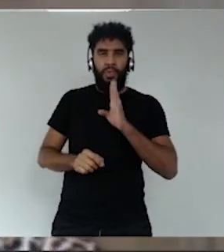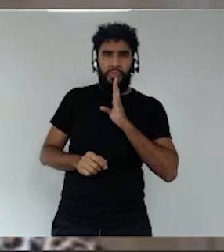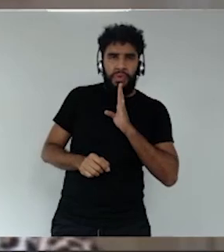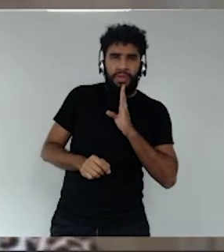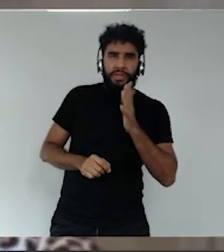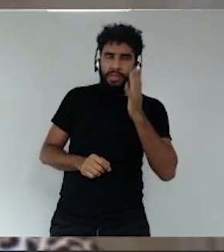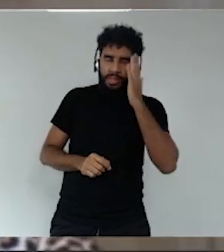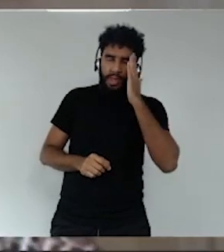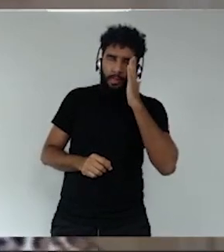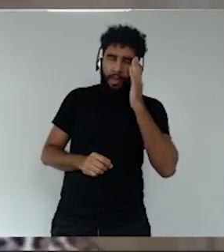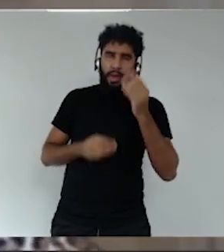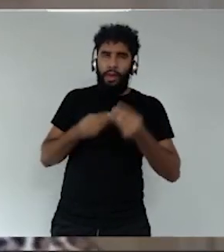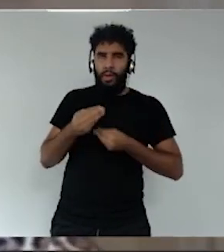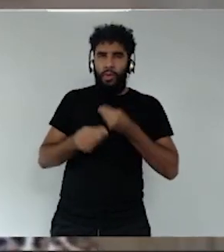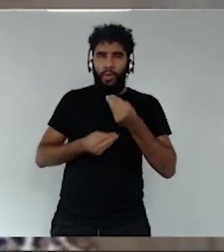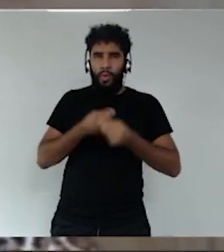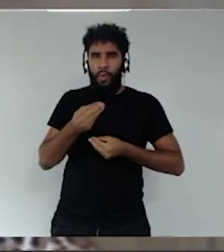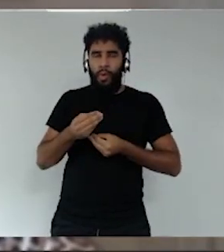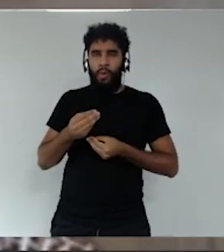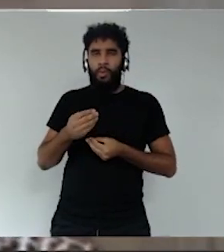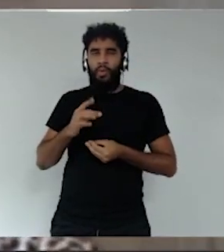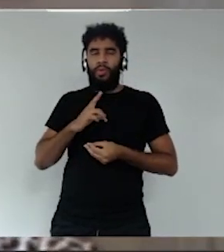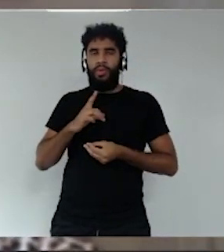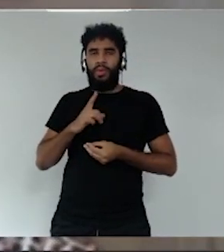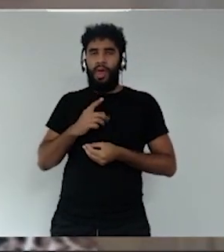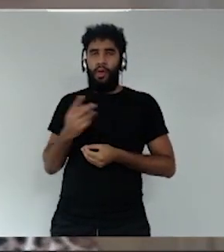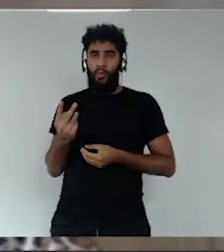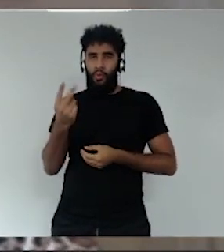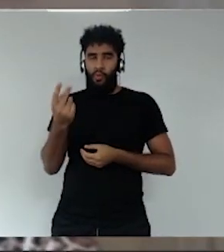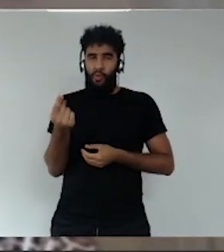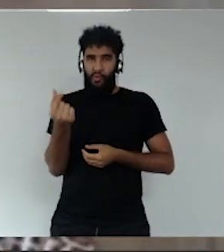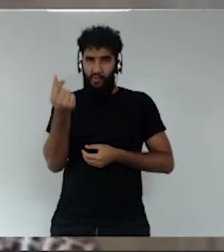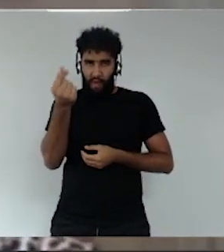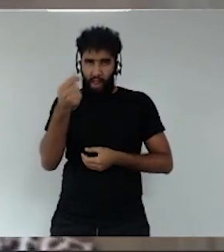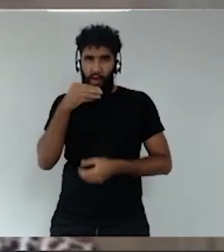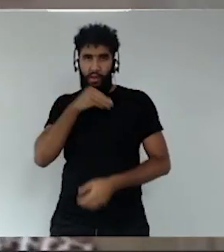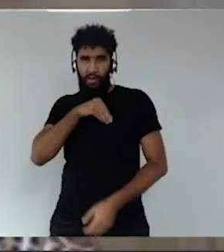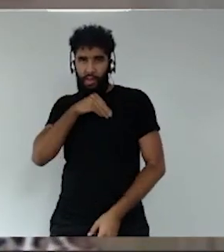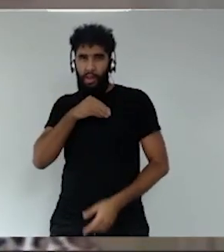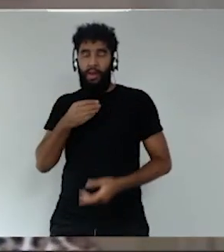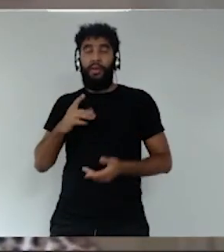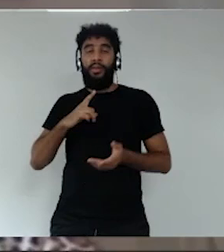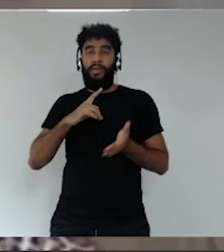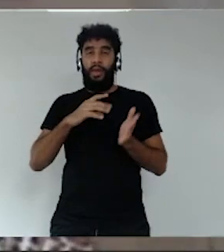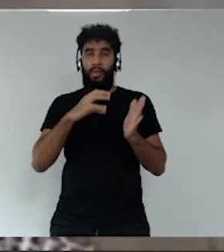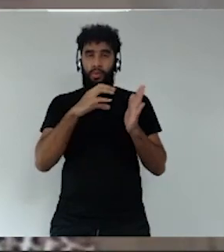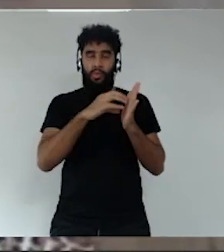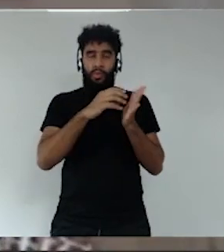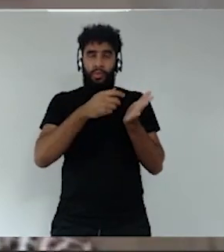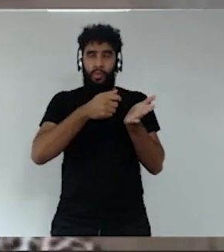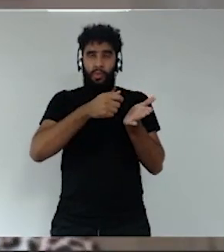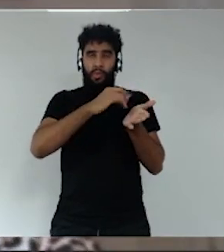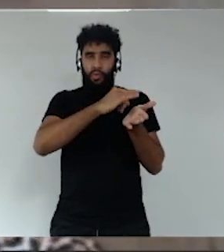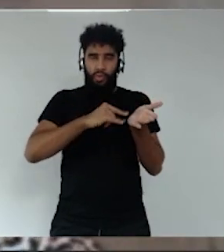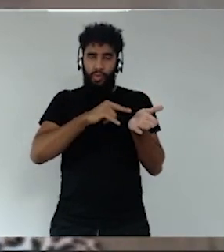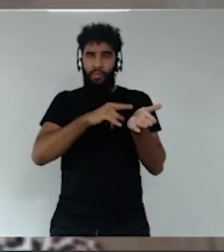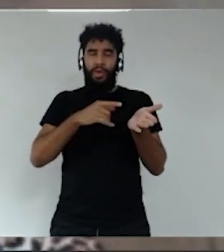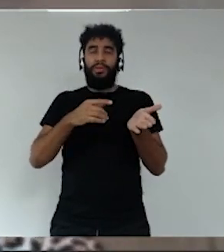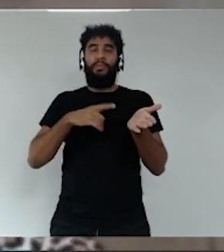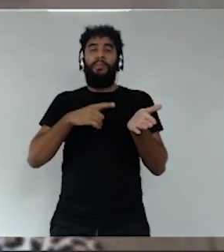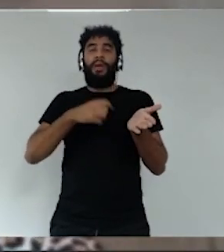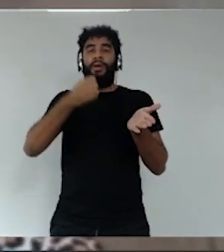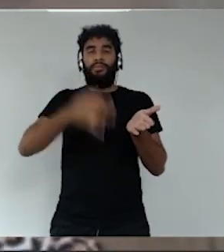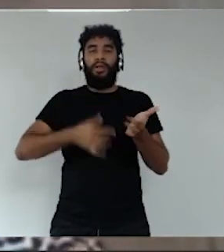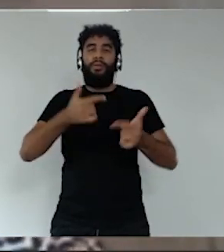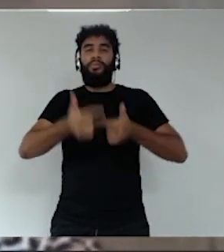lidar, é com a cobrança de honorários, quer dizer, estabelecer um contrato de honorários com cláusulas específicas que prevejam o trabalho com a conciliação